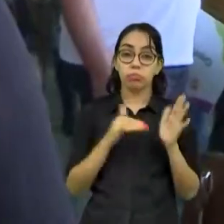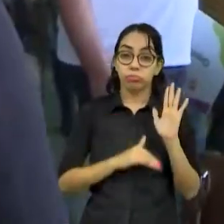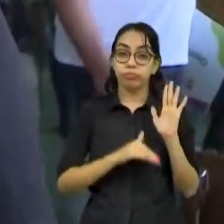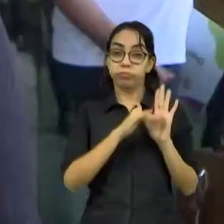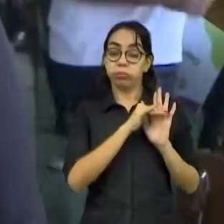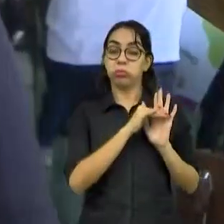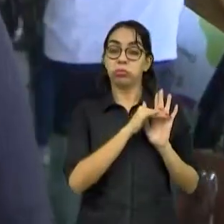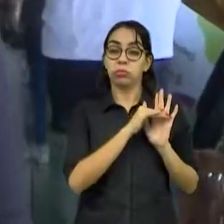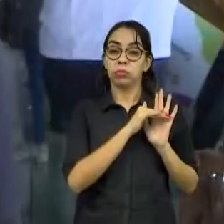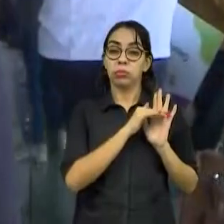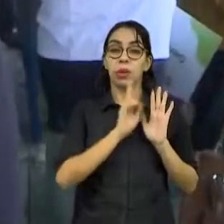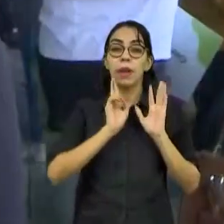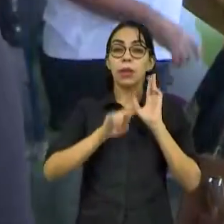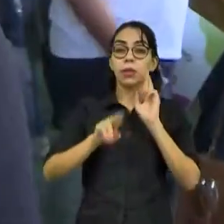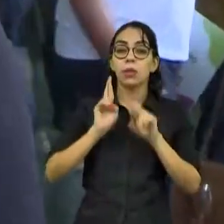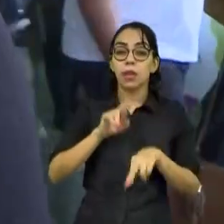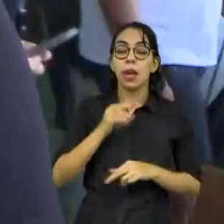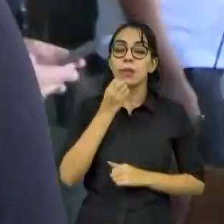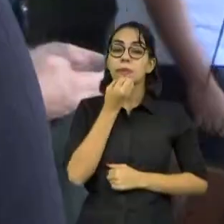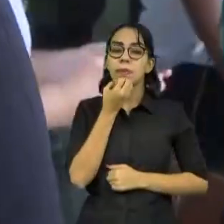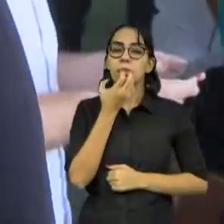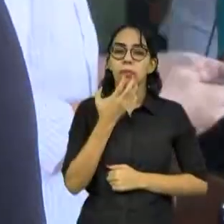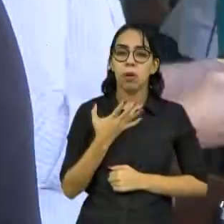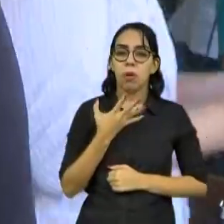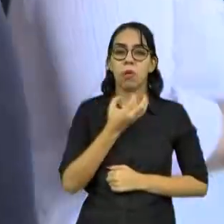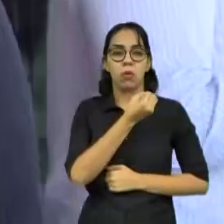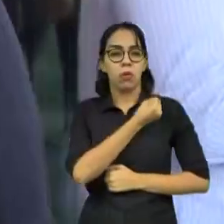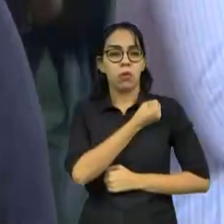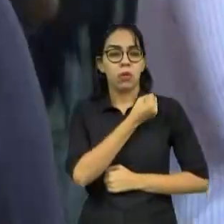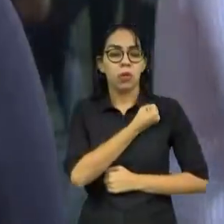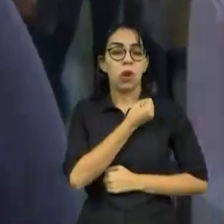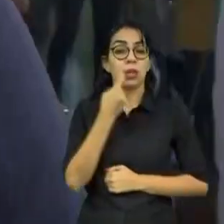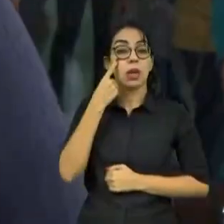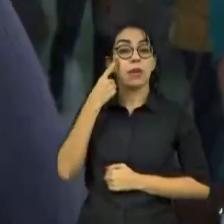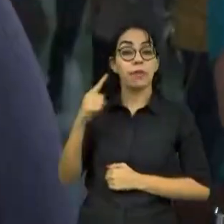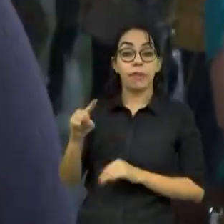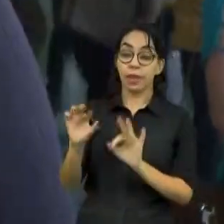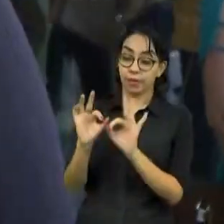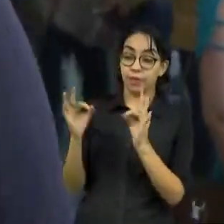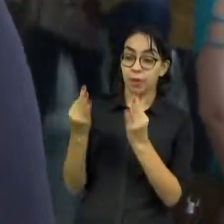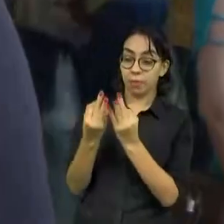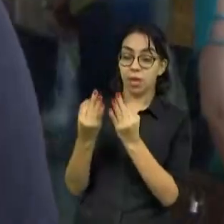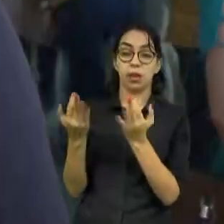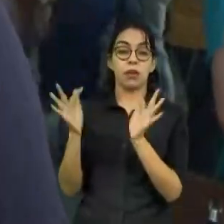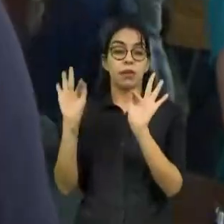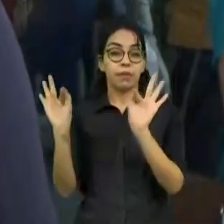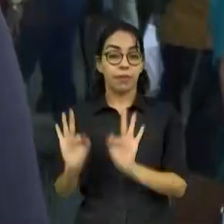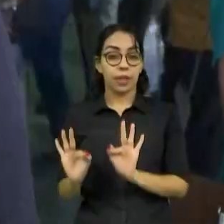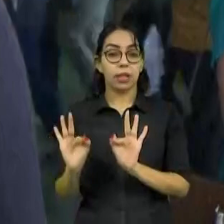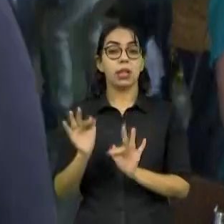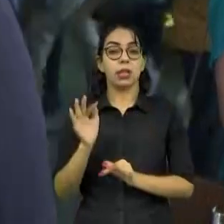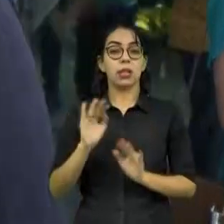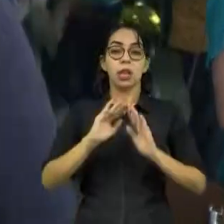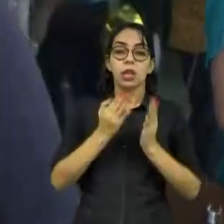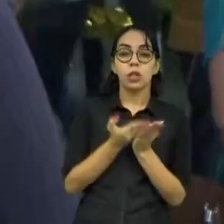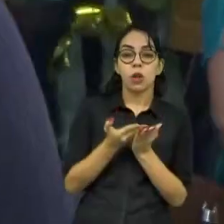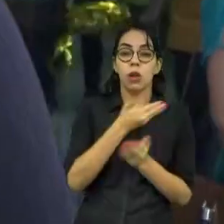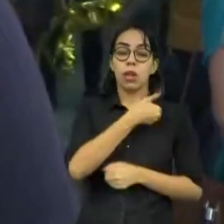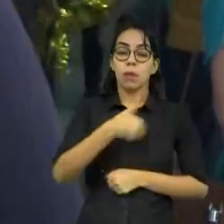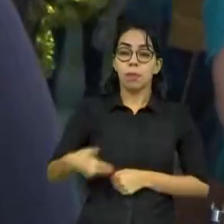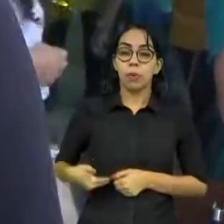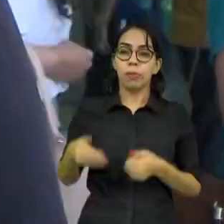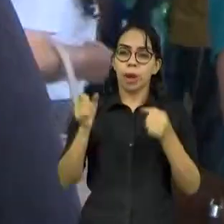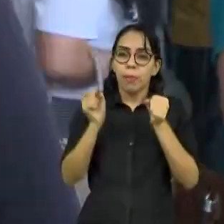os resultados de ver realmente os filhos das pessoas que estudam na escola pública, né, ter condição de competir de